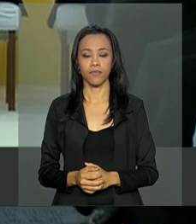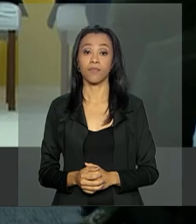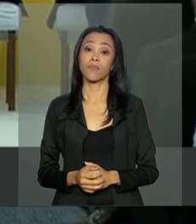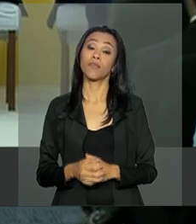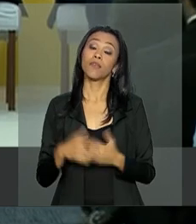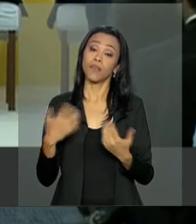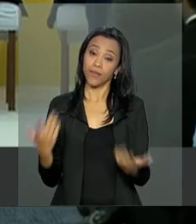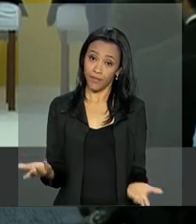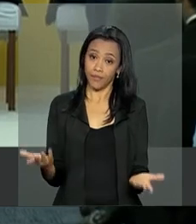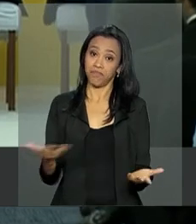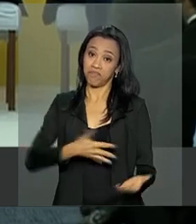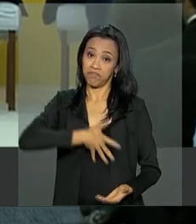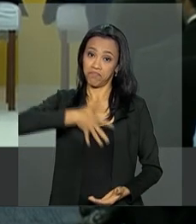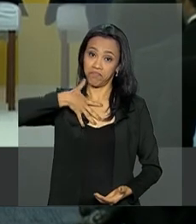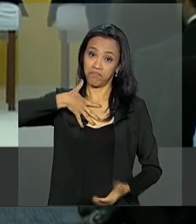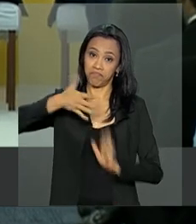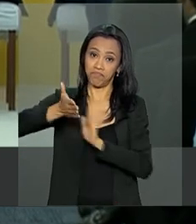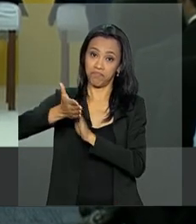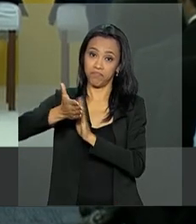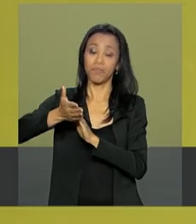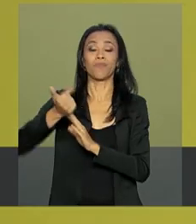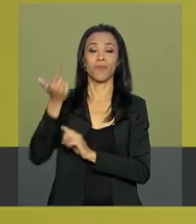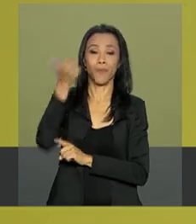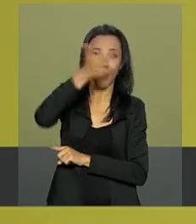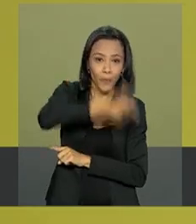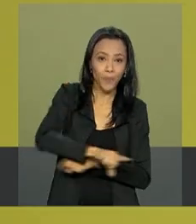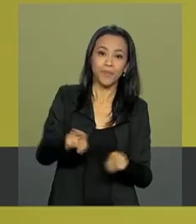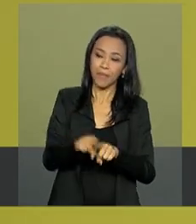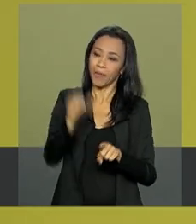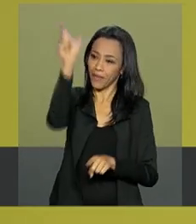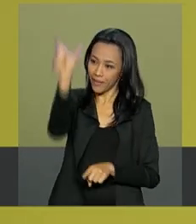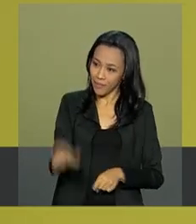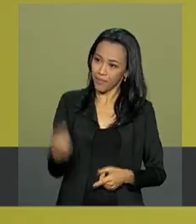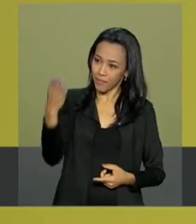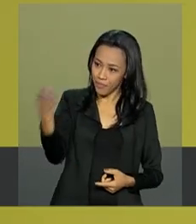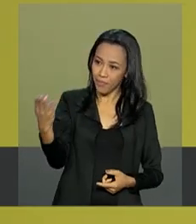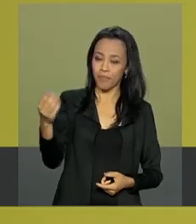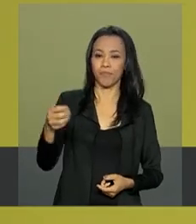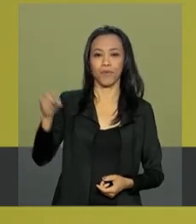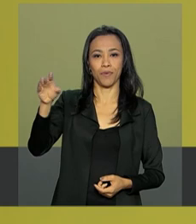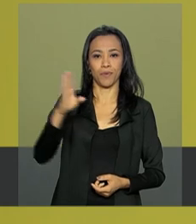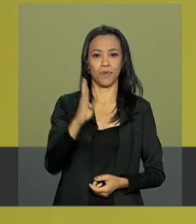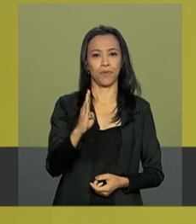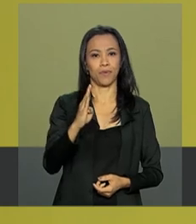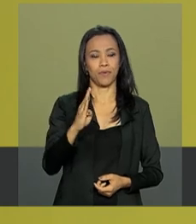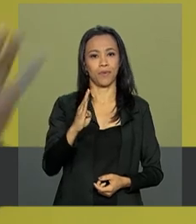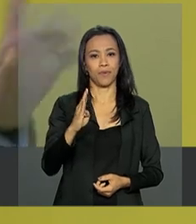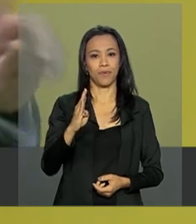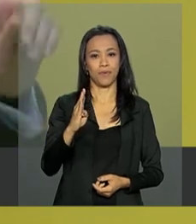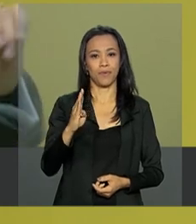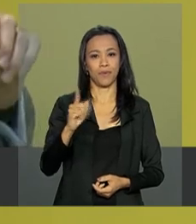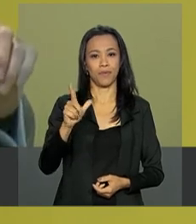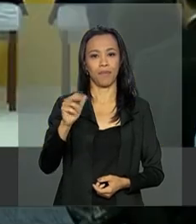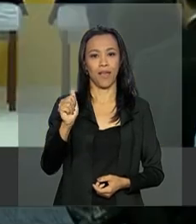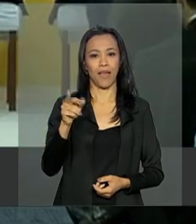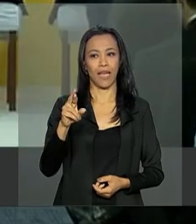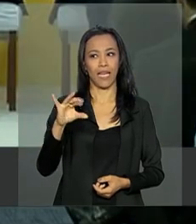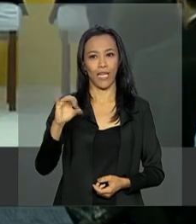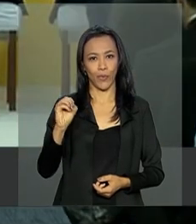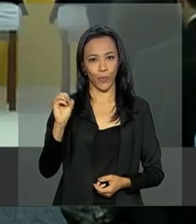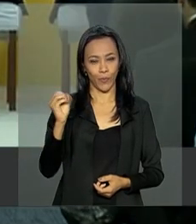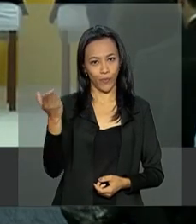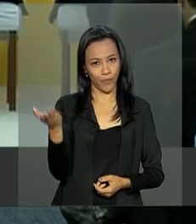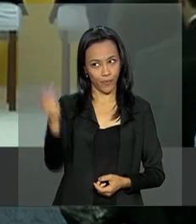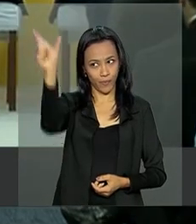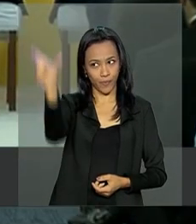Elogio por elogio, eu quero lançar um para o Blairo Maggi. O Blairo Maggi, não estou devolvendo os elogios, não, estou